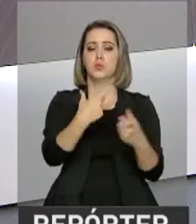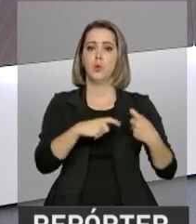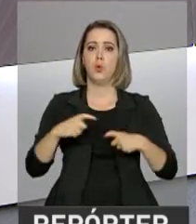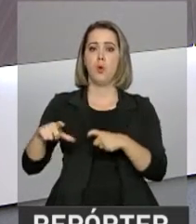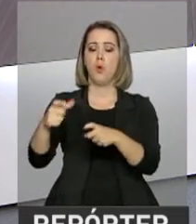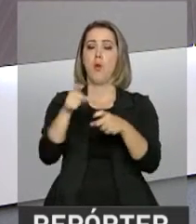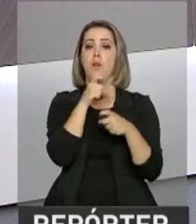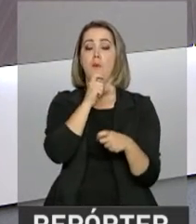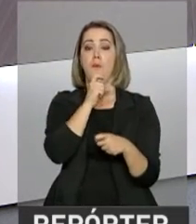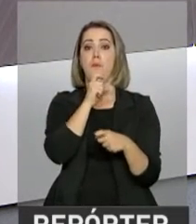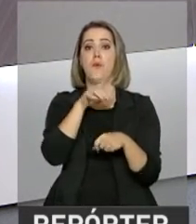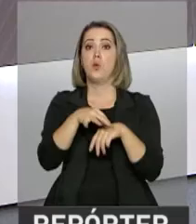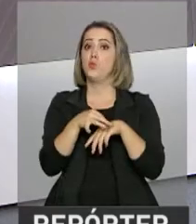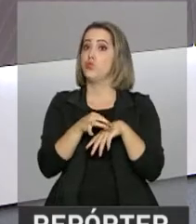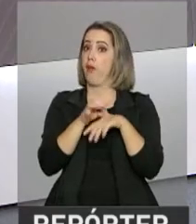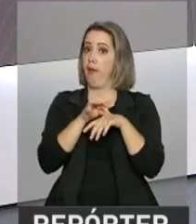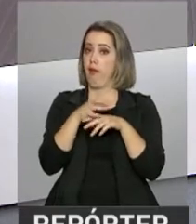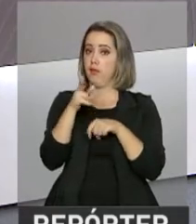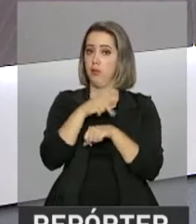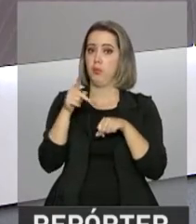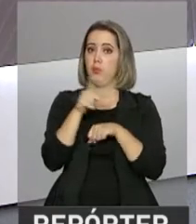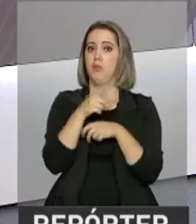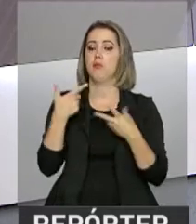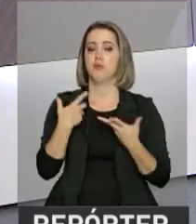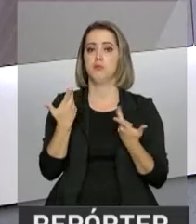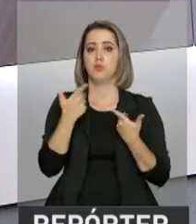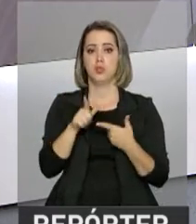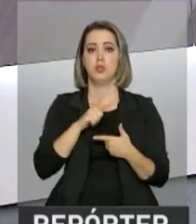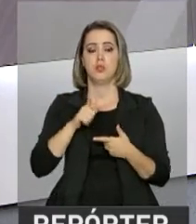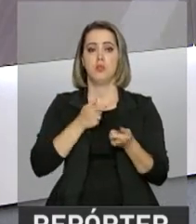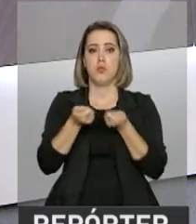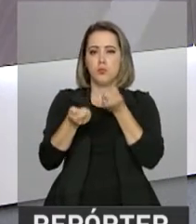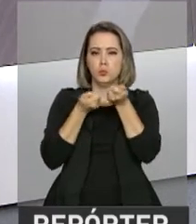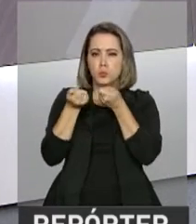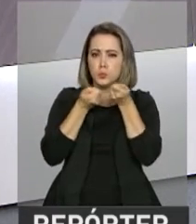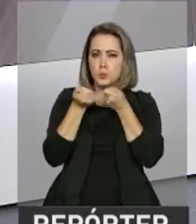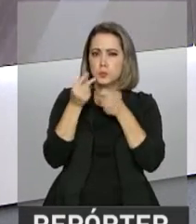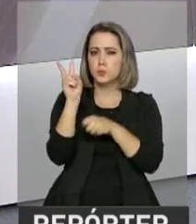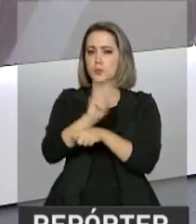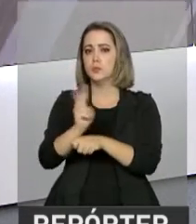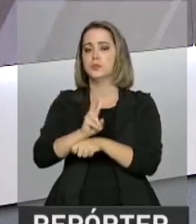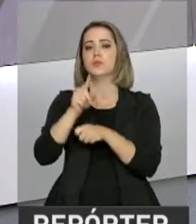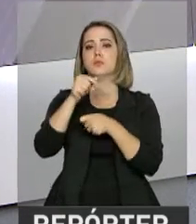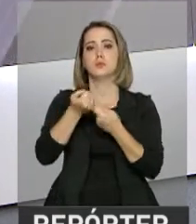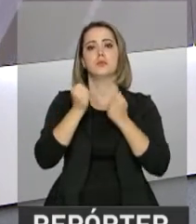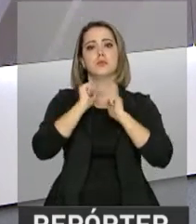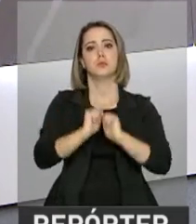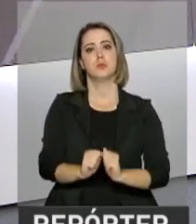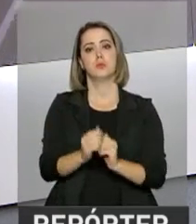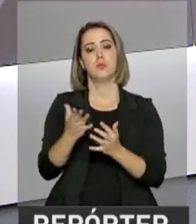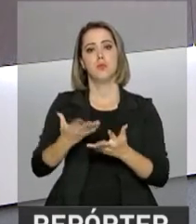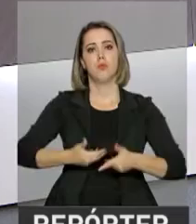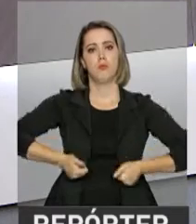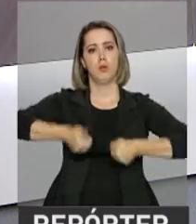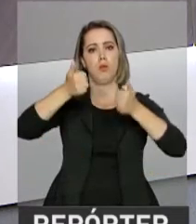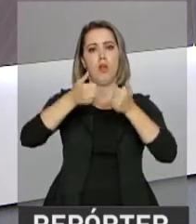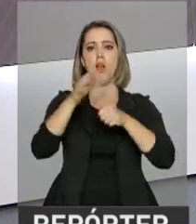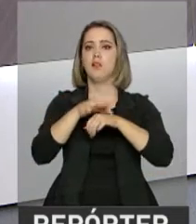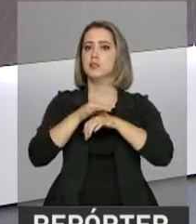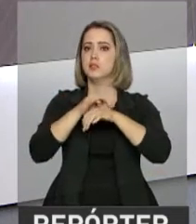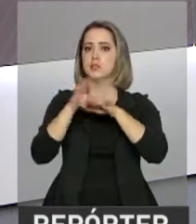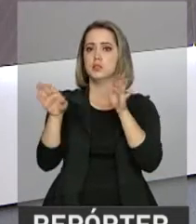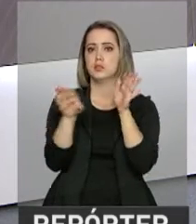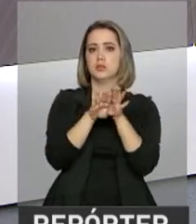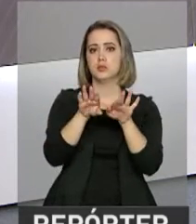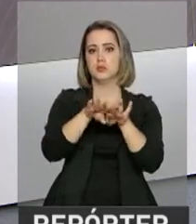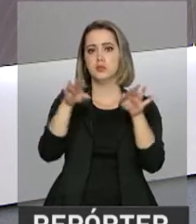frigoríficos do país. O Brasil já conta com um dos mais rigorosos sistemas de auditoria, que garante a qualidade da carne que chega à mesa